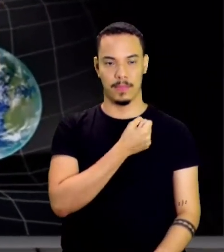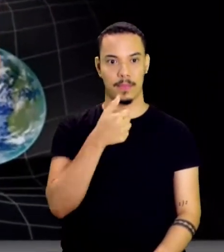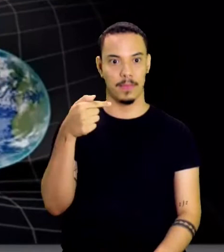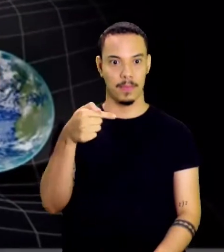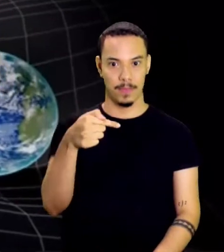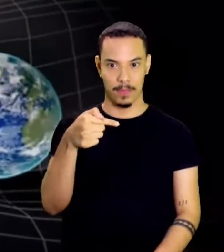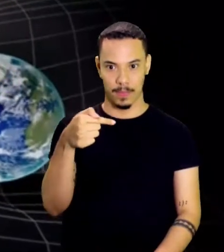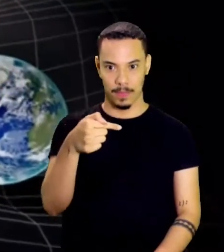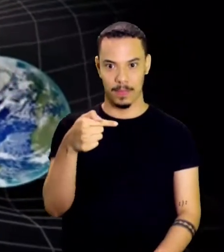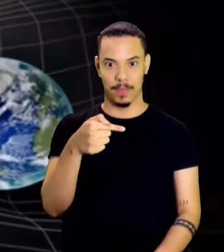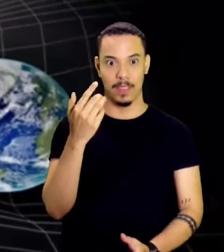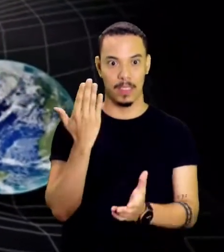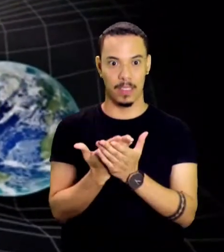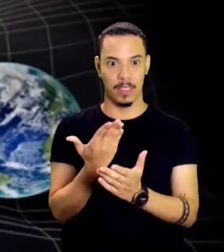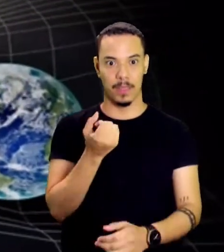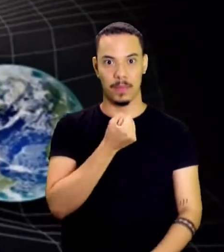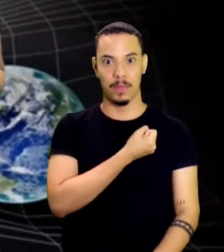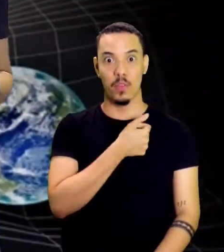né isso